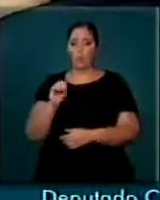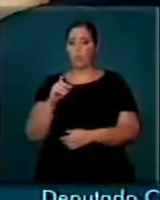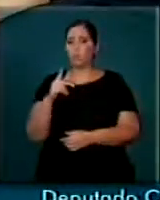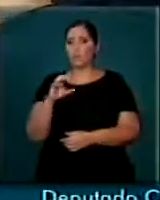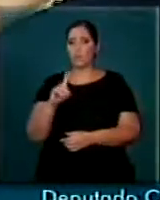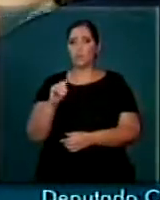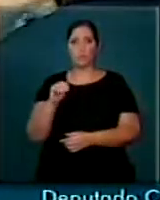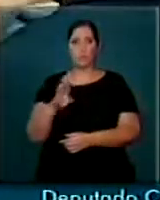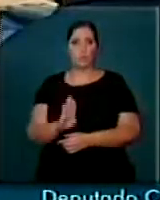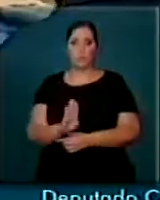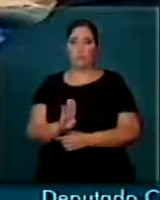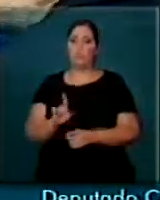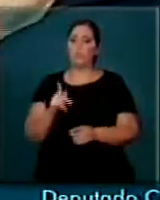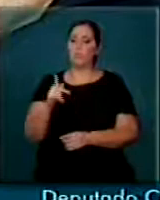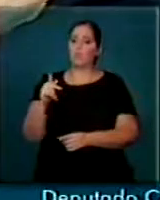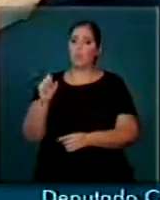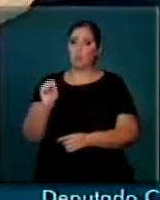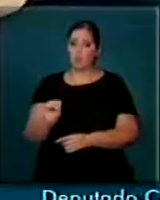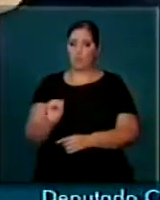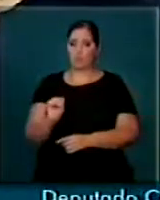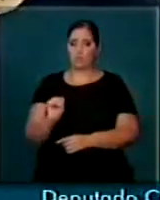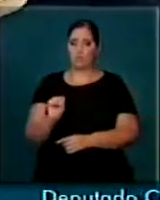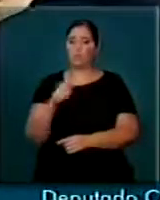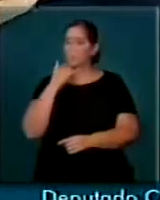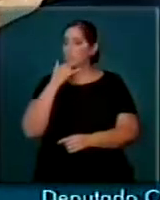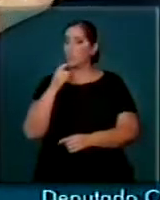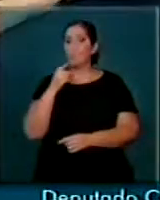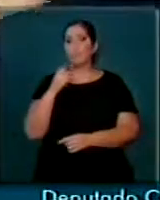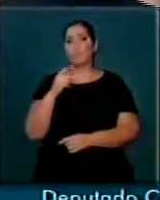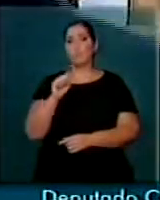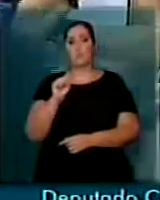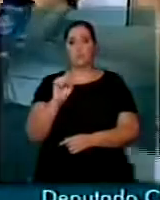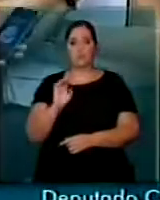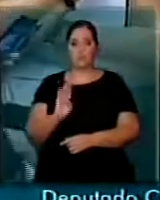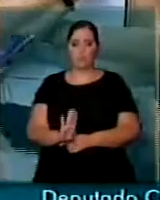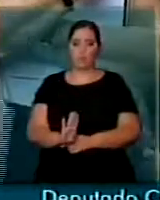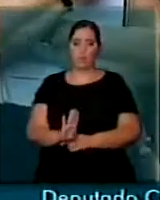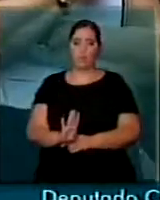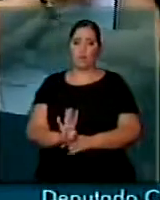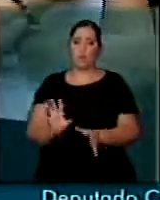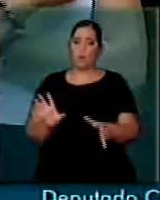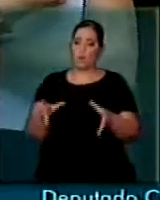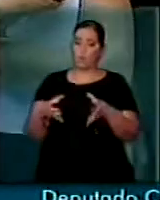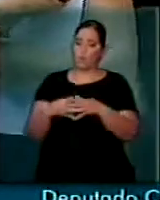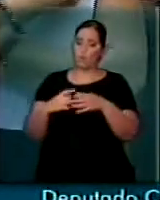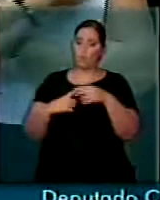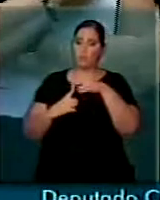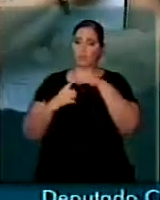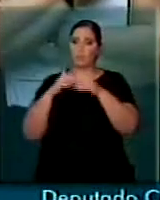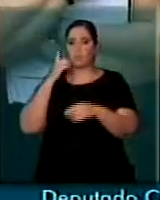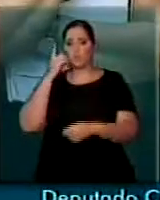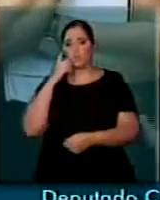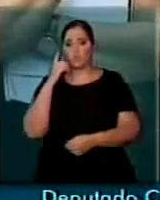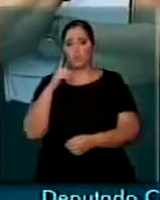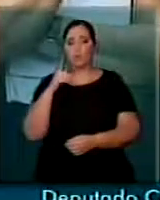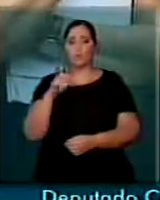PC do b e o PPS eu percebo bem o PSD e O que é liderado pelo Deputado